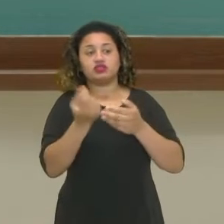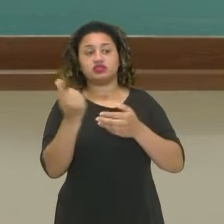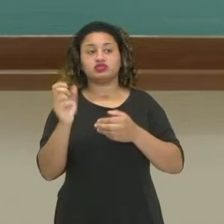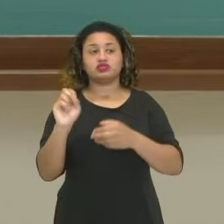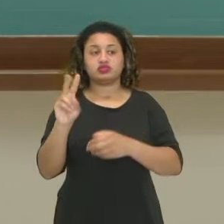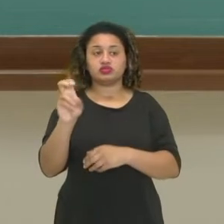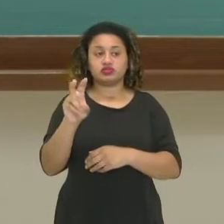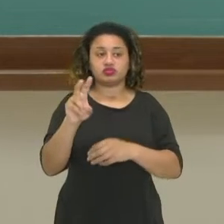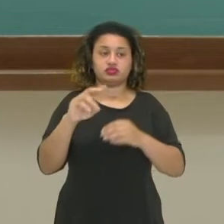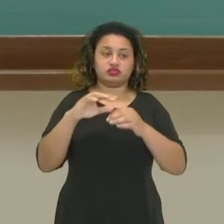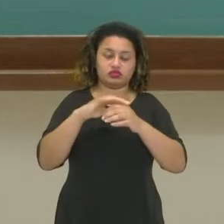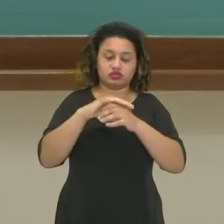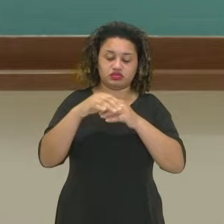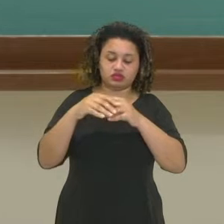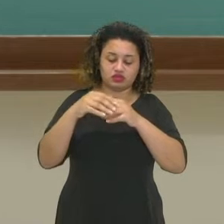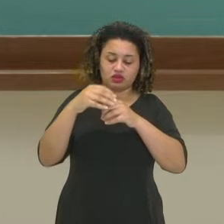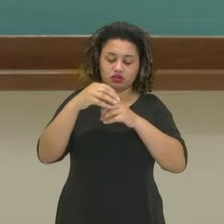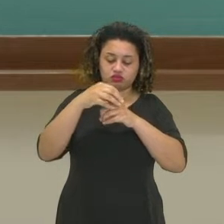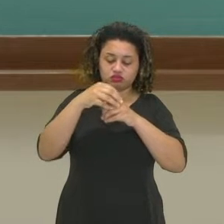Essa membrana,